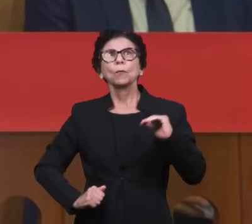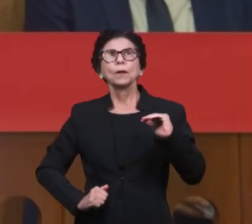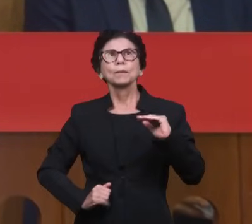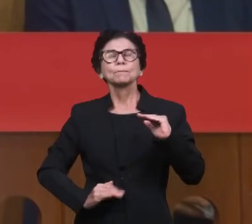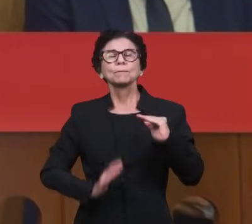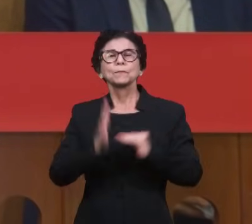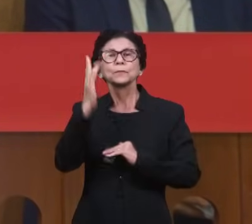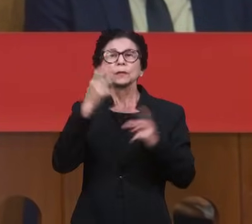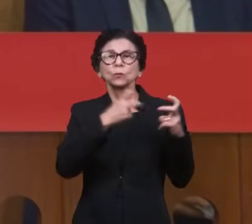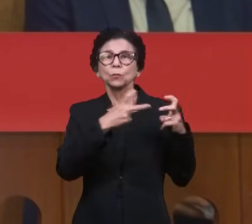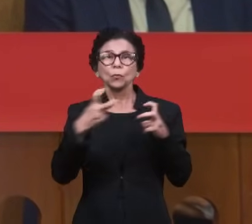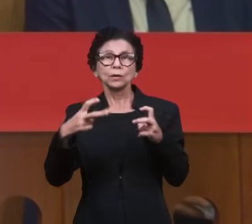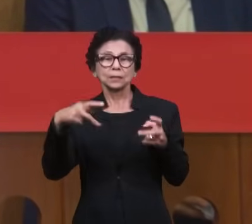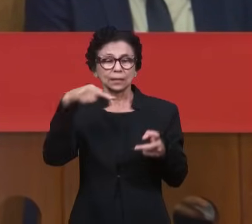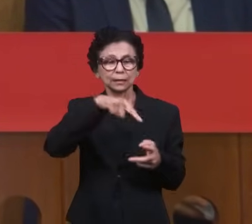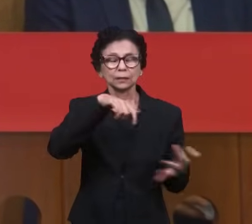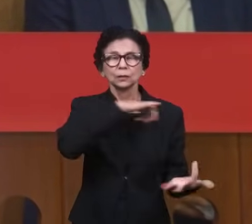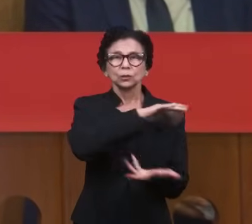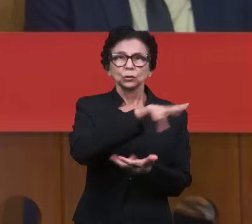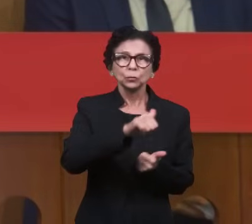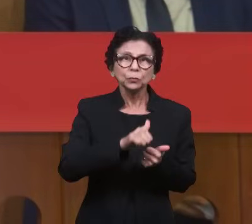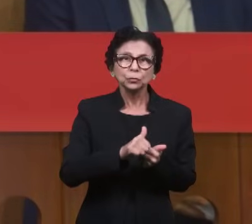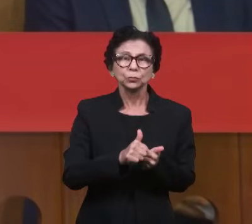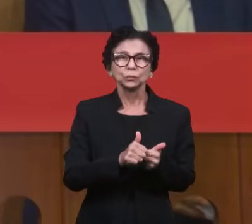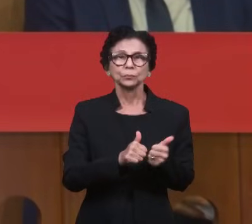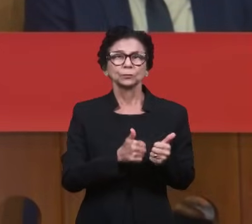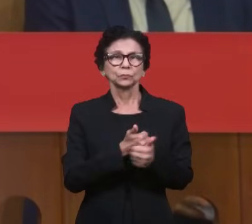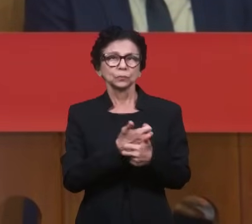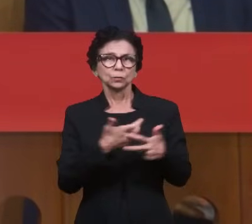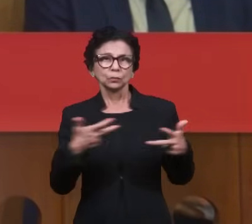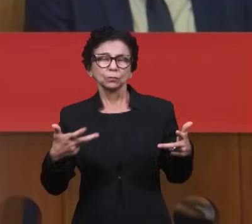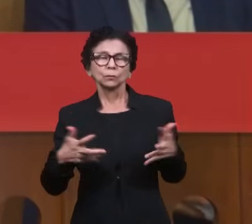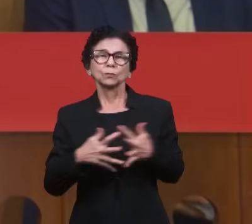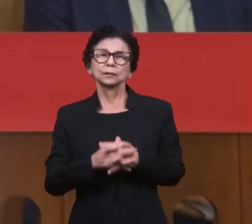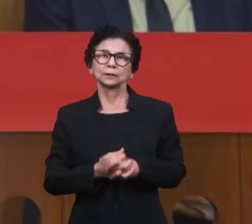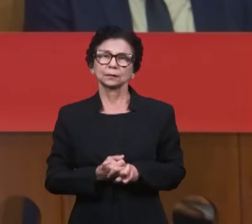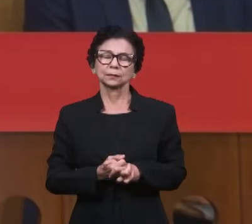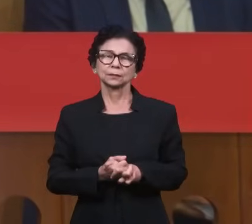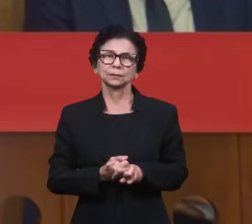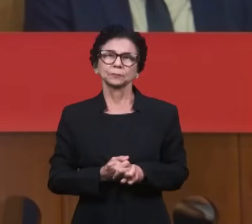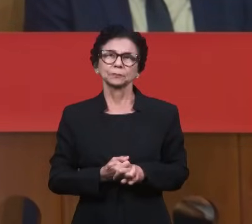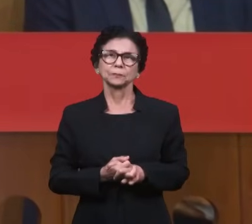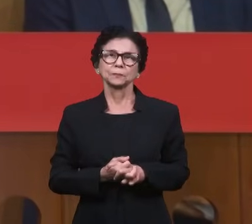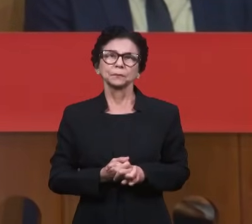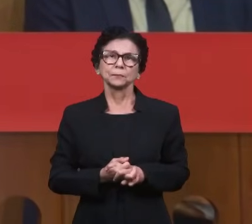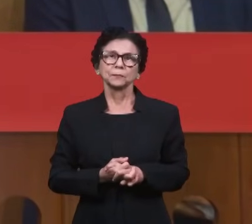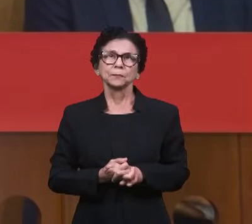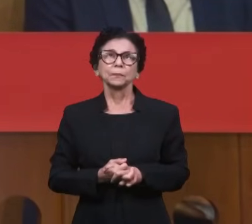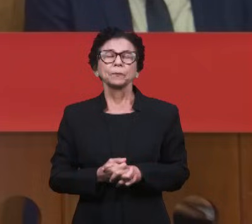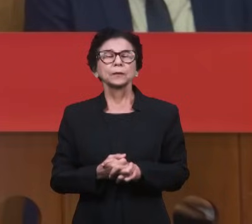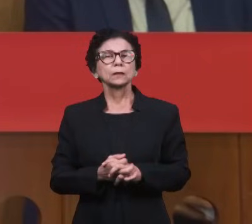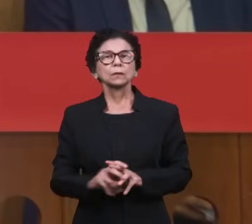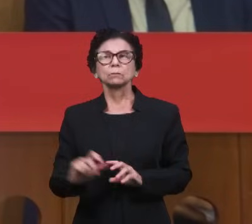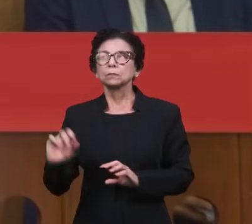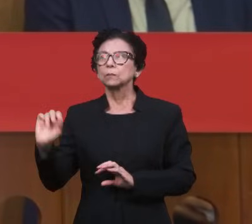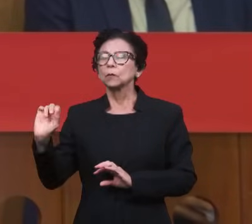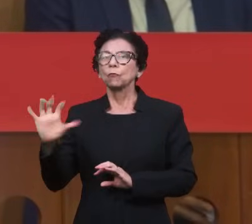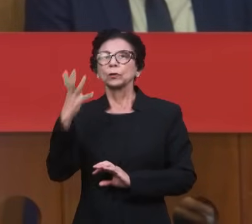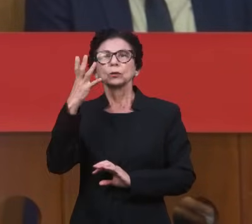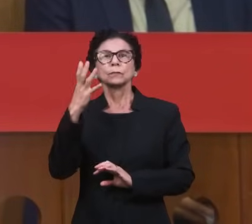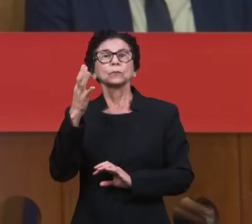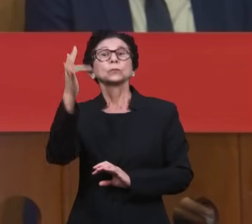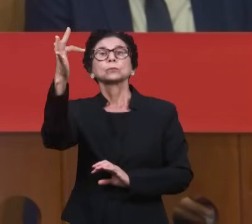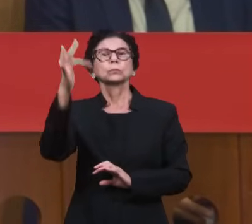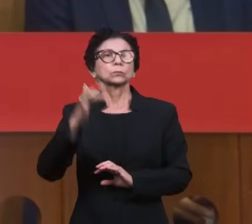para o camarada ir para o céu. Metafísica não tem nada disso. A metafísica são fenômenos, são sinais. Você